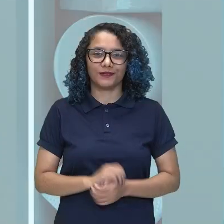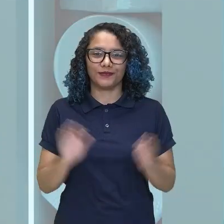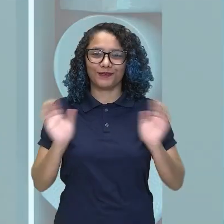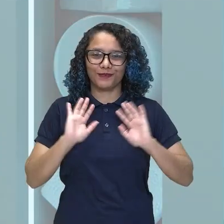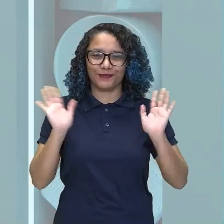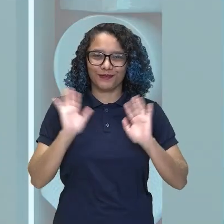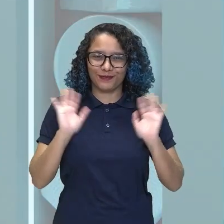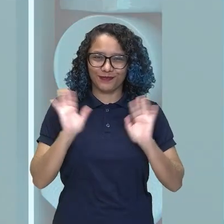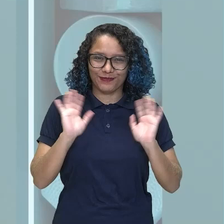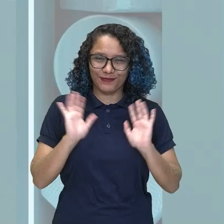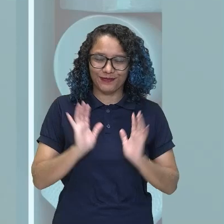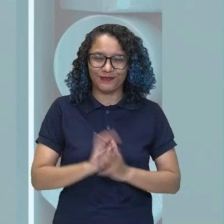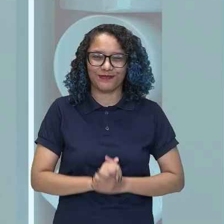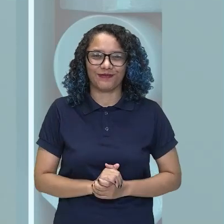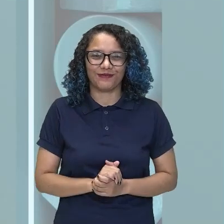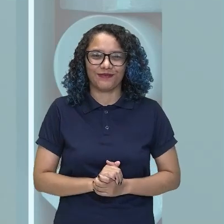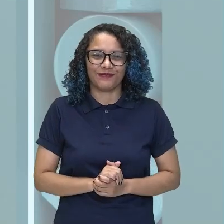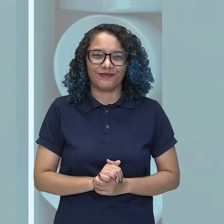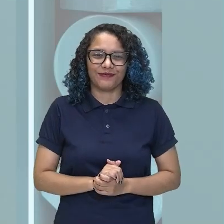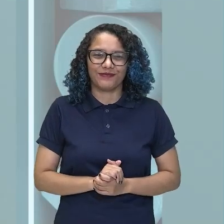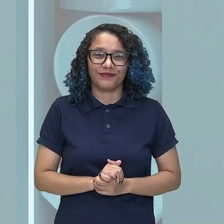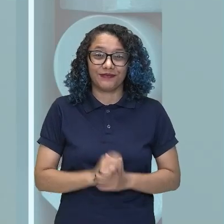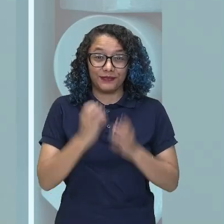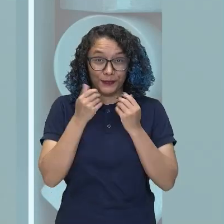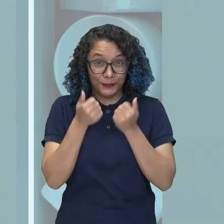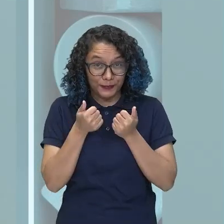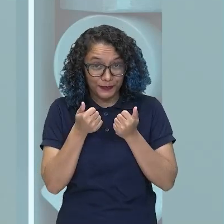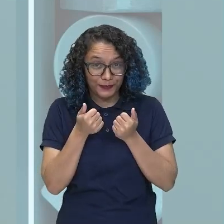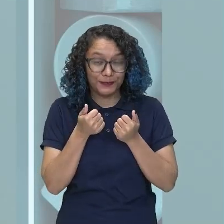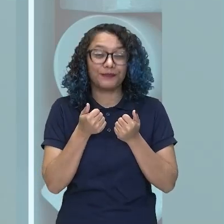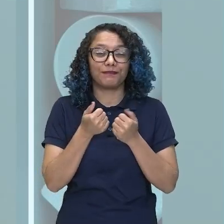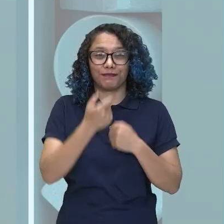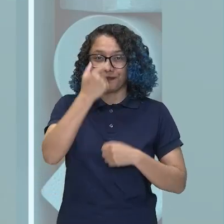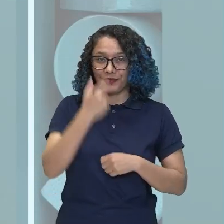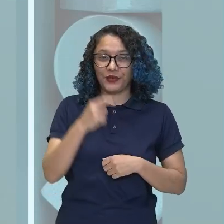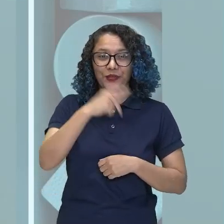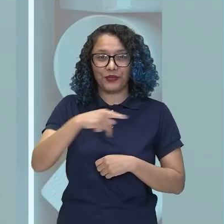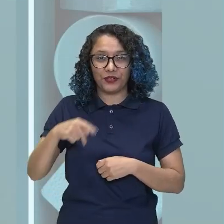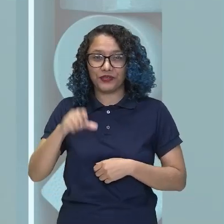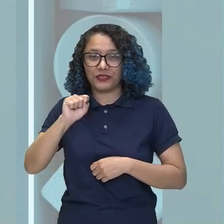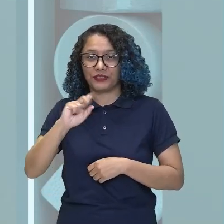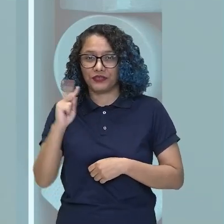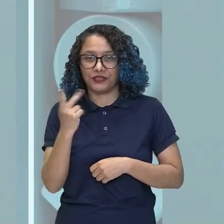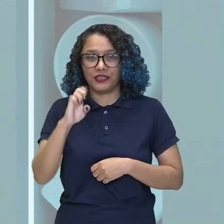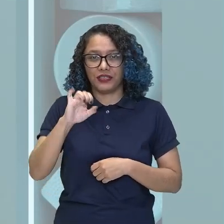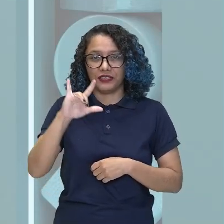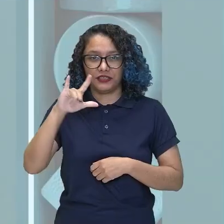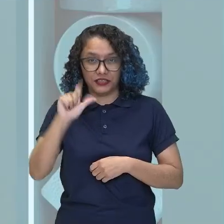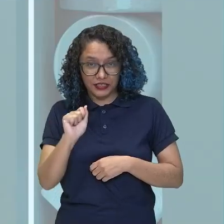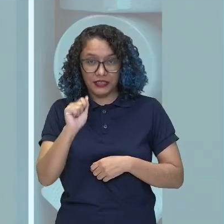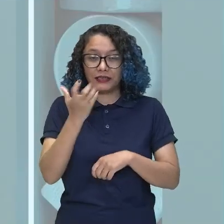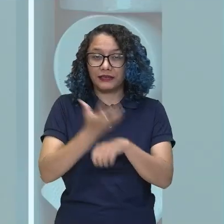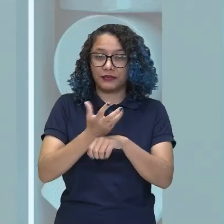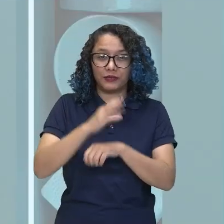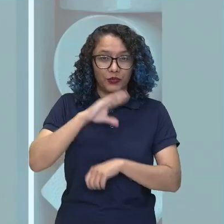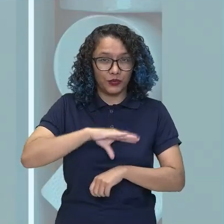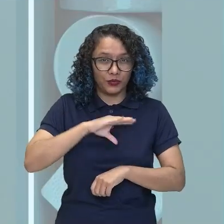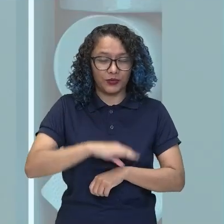Olá, alunos! Tudo bem com vocês? Sou a professora Sheila Rodrigues, do componente de Língua